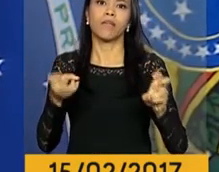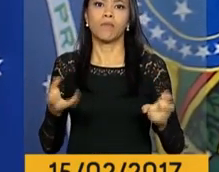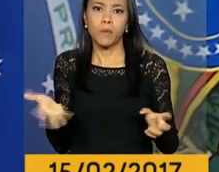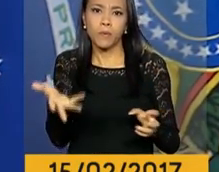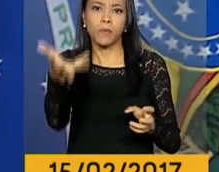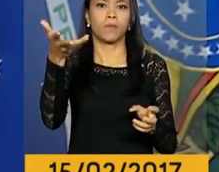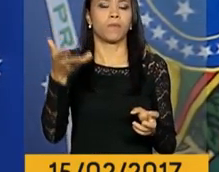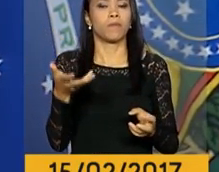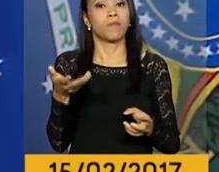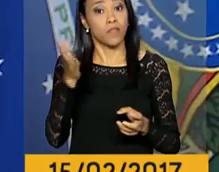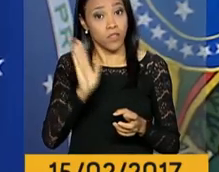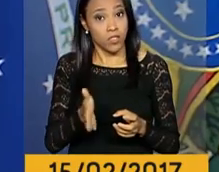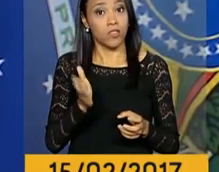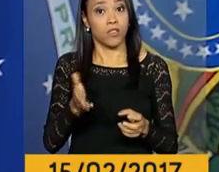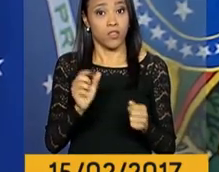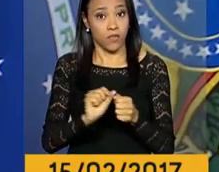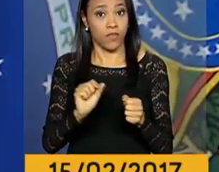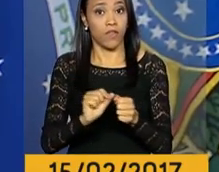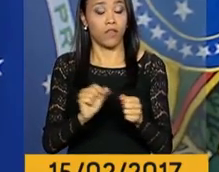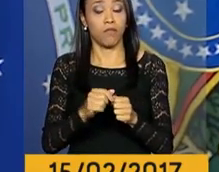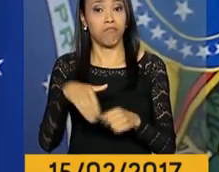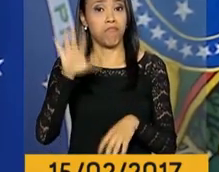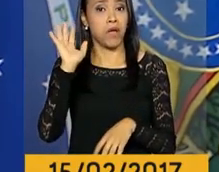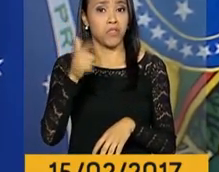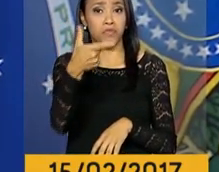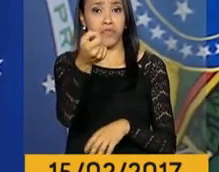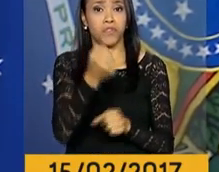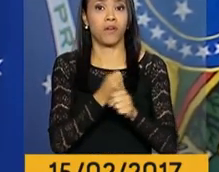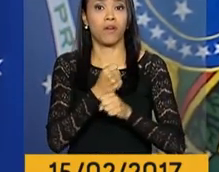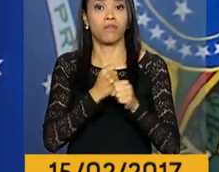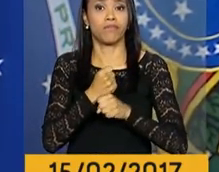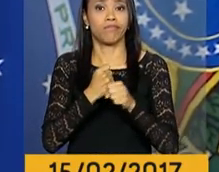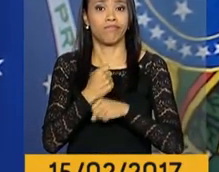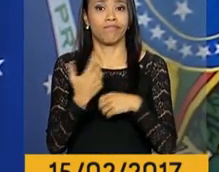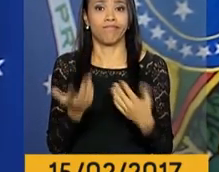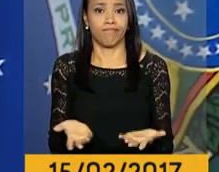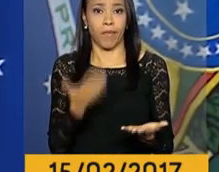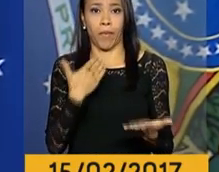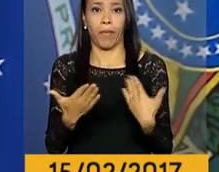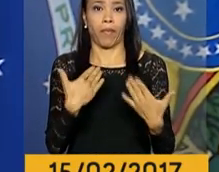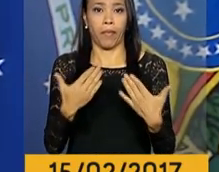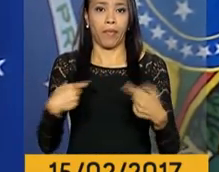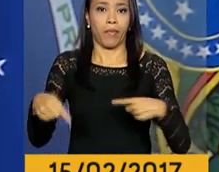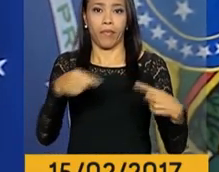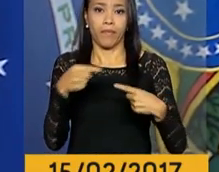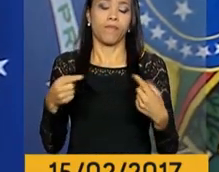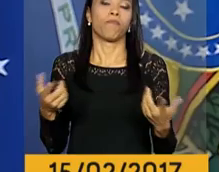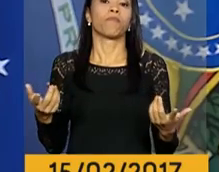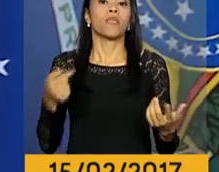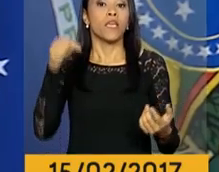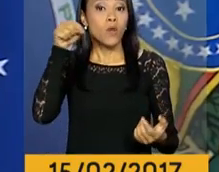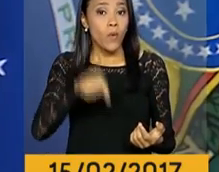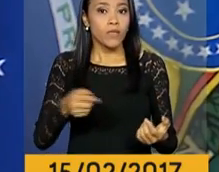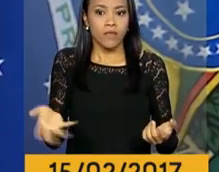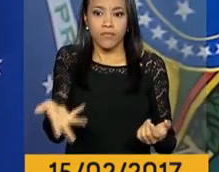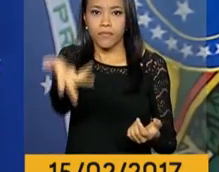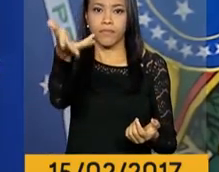debate que vinha sendo feito, senador Guipino, há mais de 20 anos. E com essa incrementação, com essa